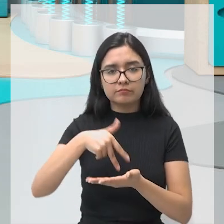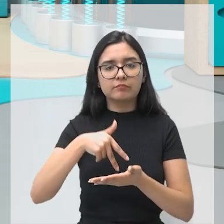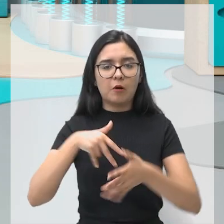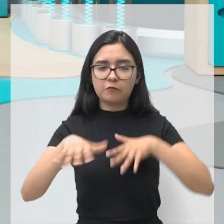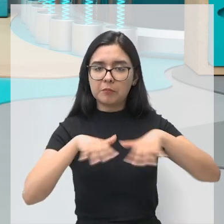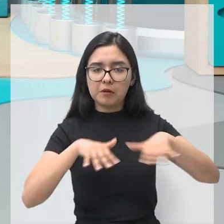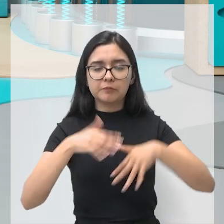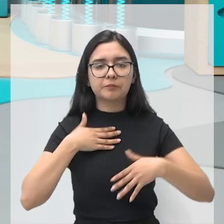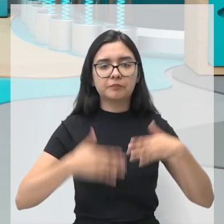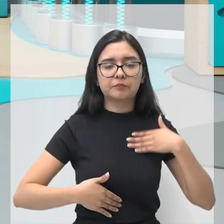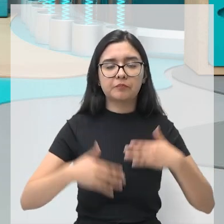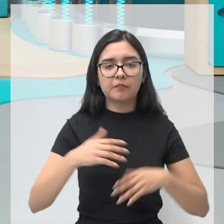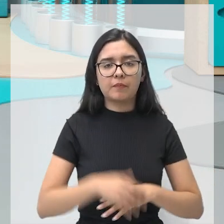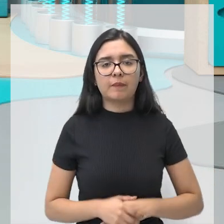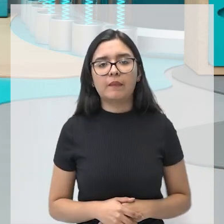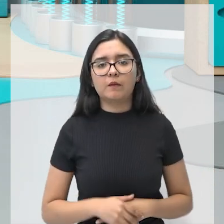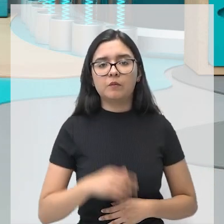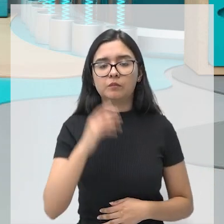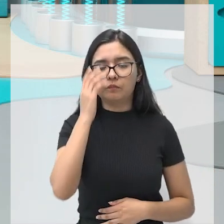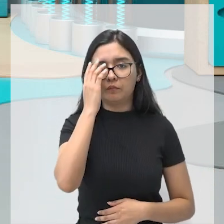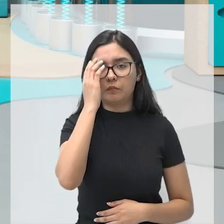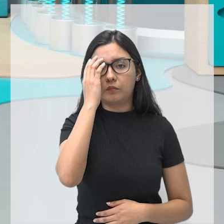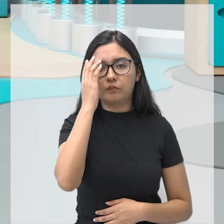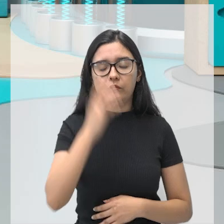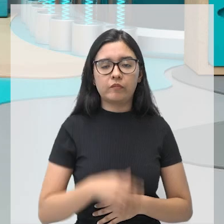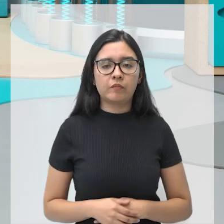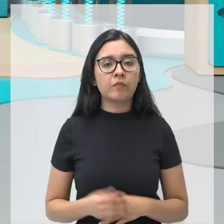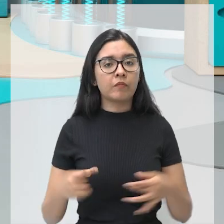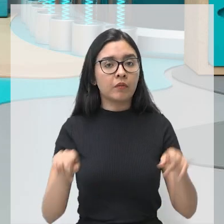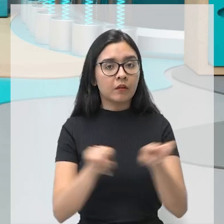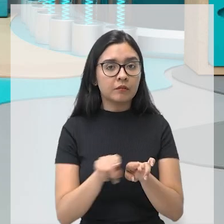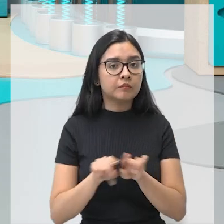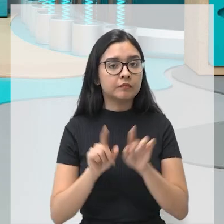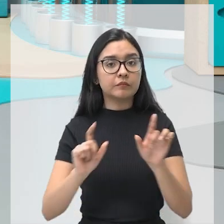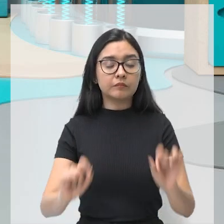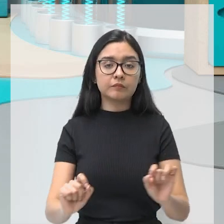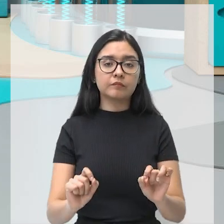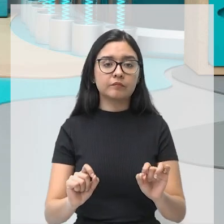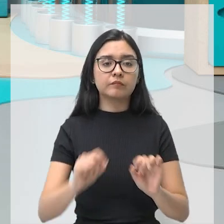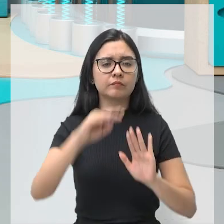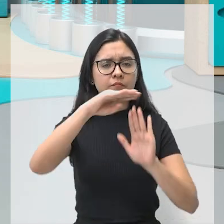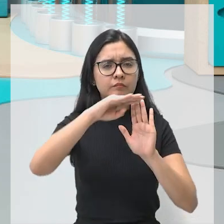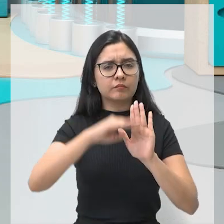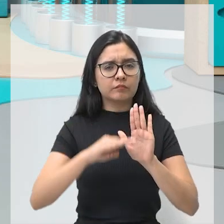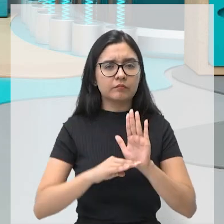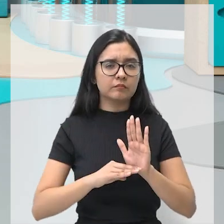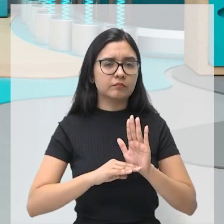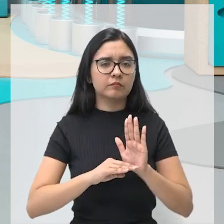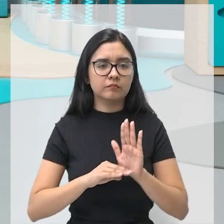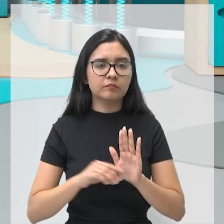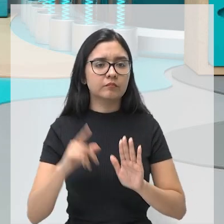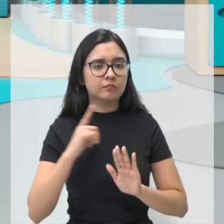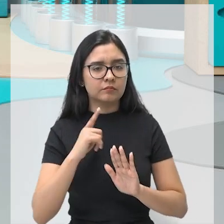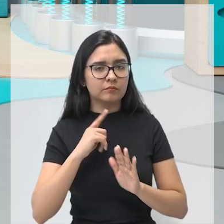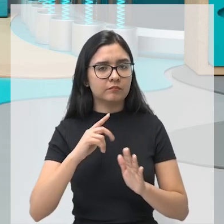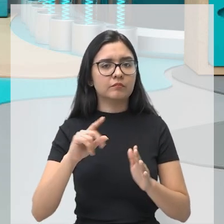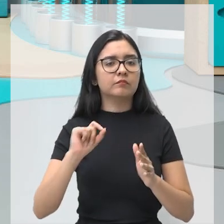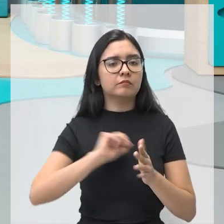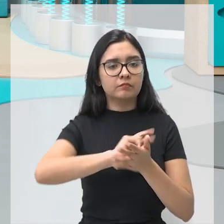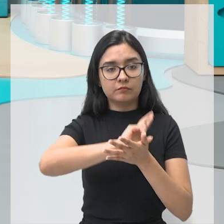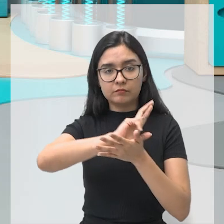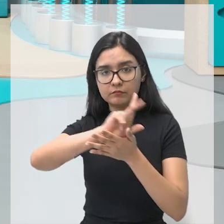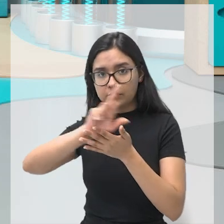jogo. E o mais legal é que esse repertório é adquirido experimentando diversas